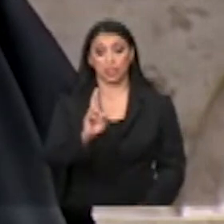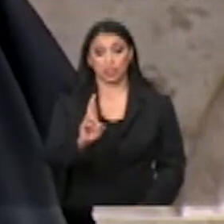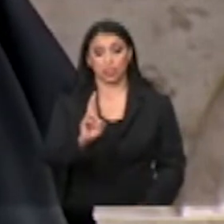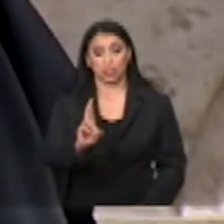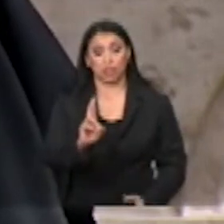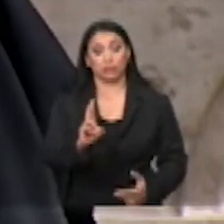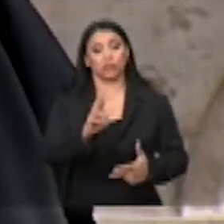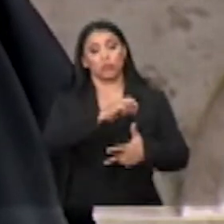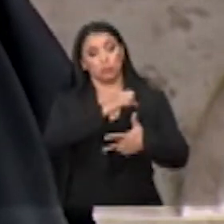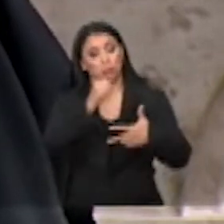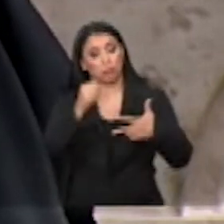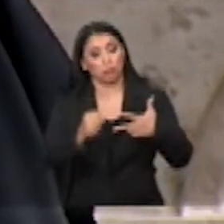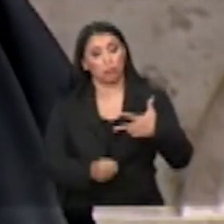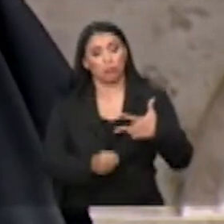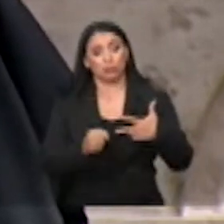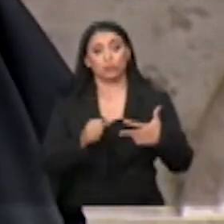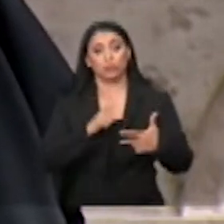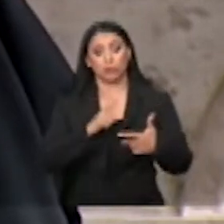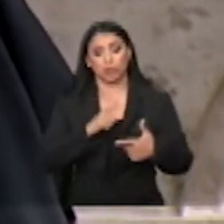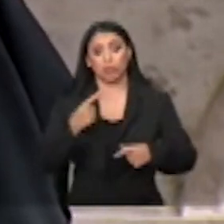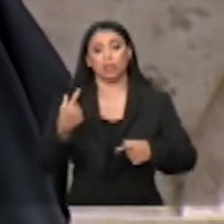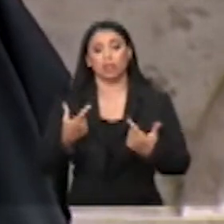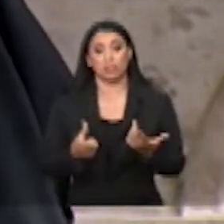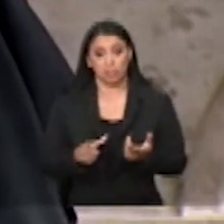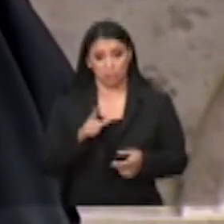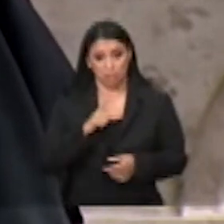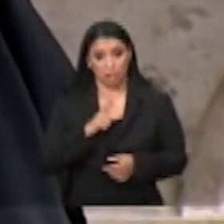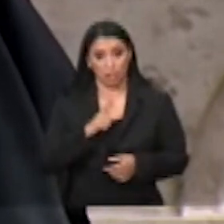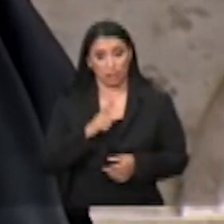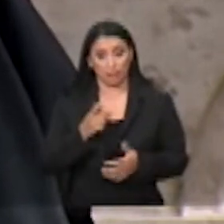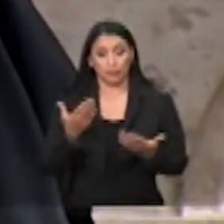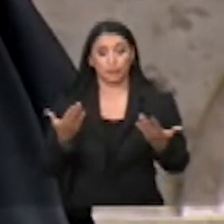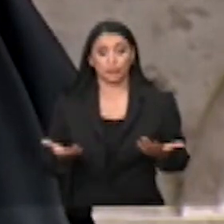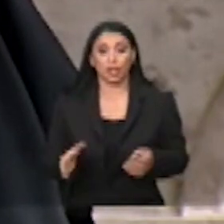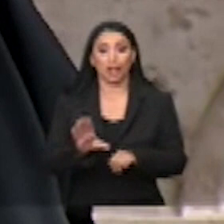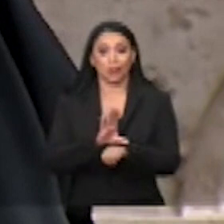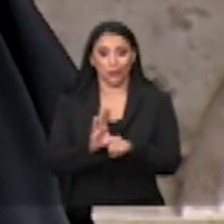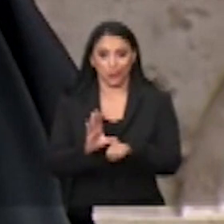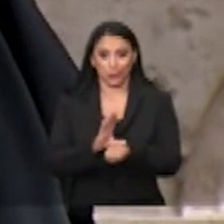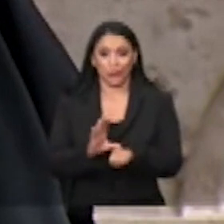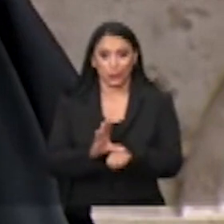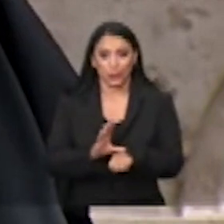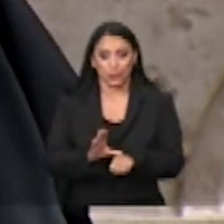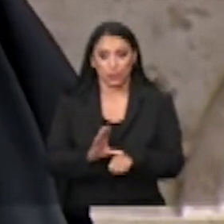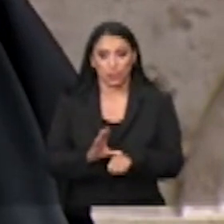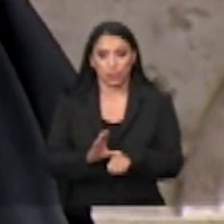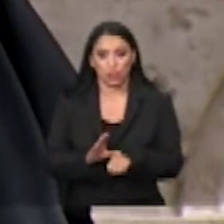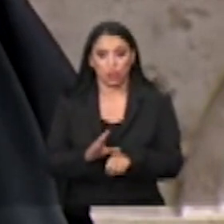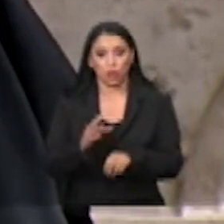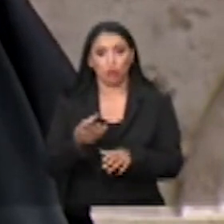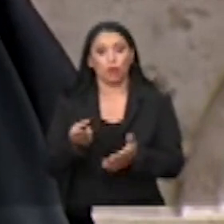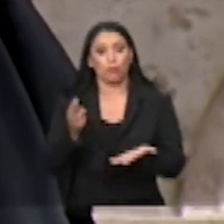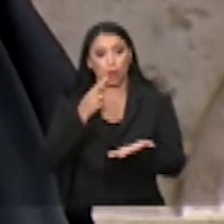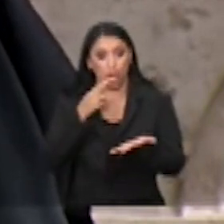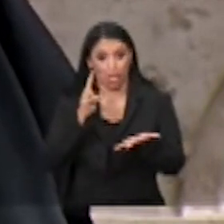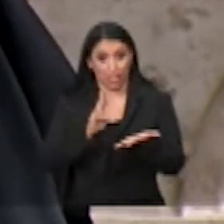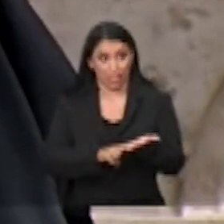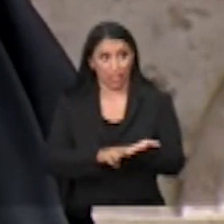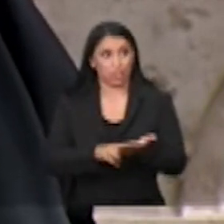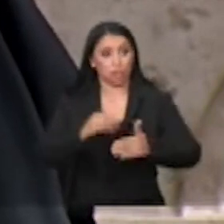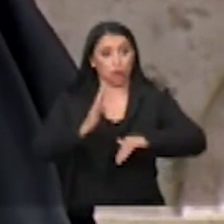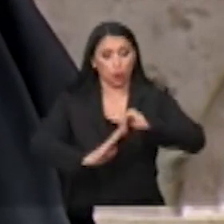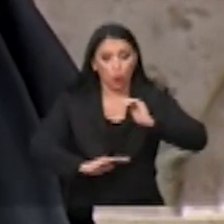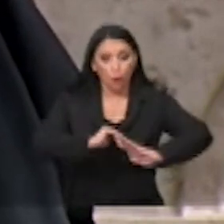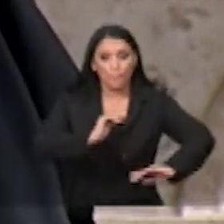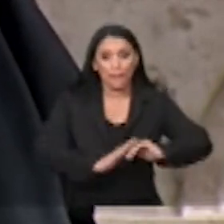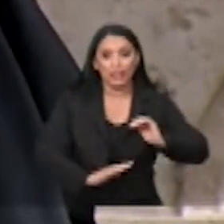político entende como devidas e necessárias. A Constituição, como carta de competências, em última